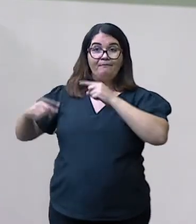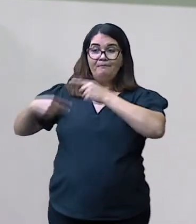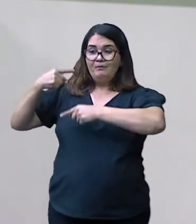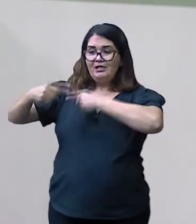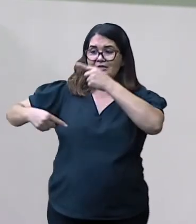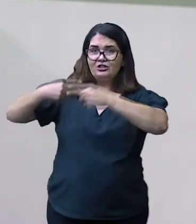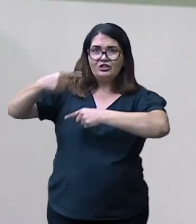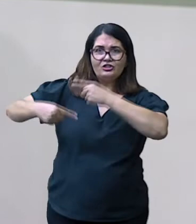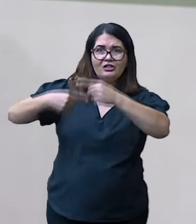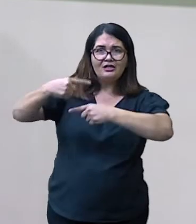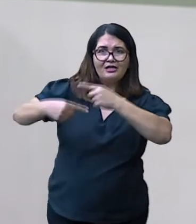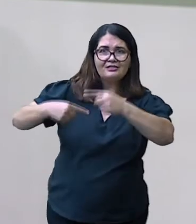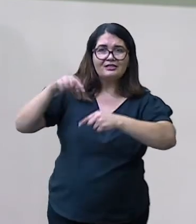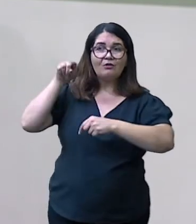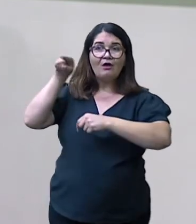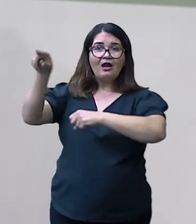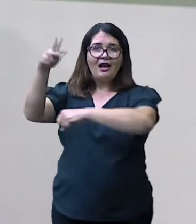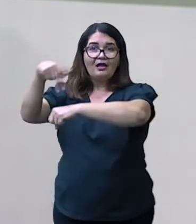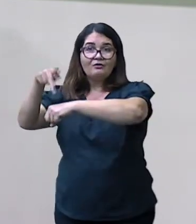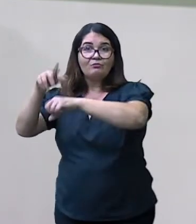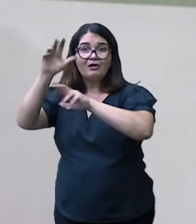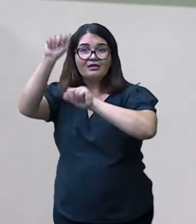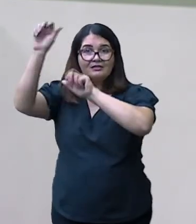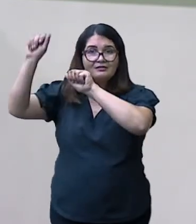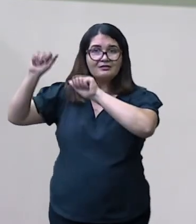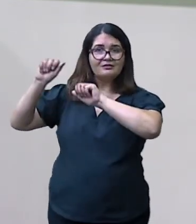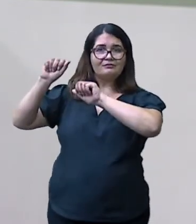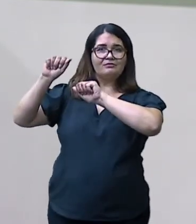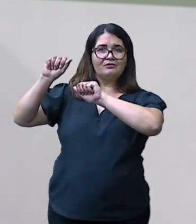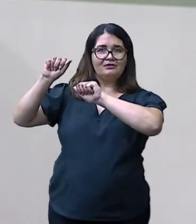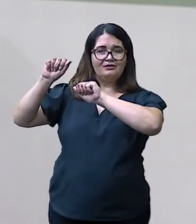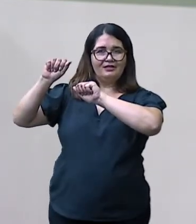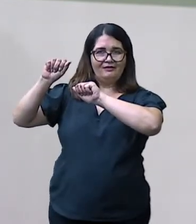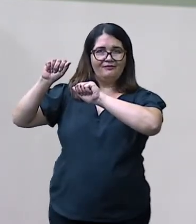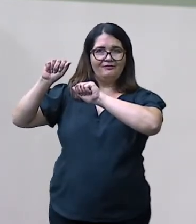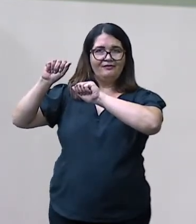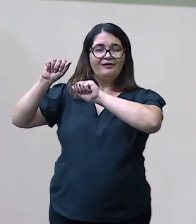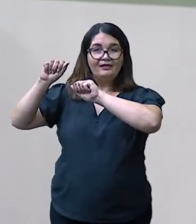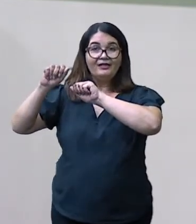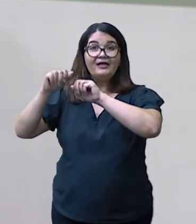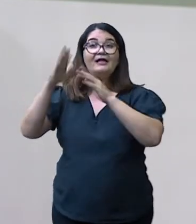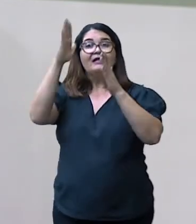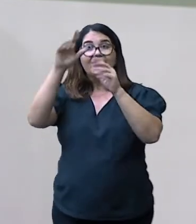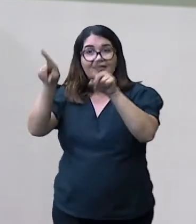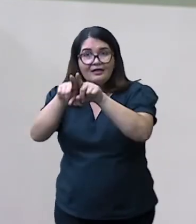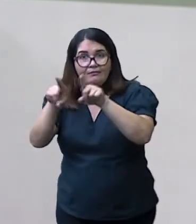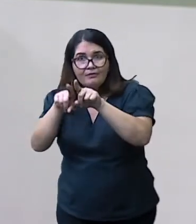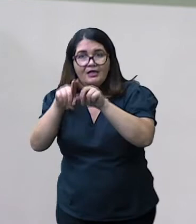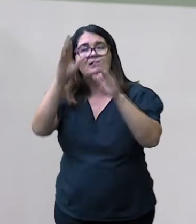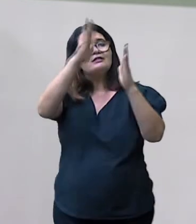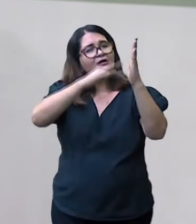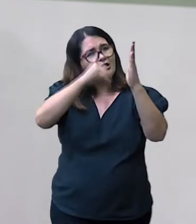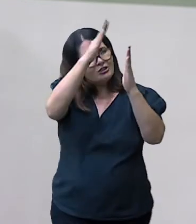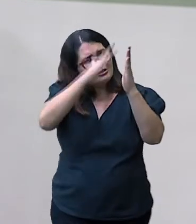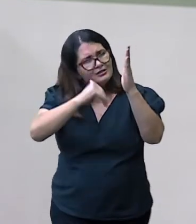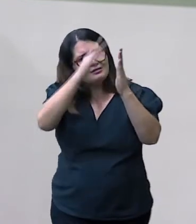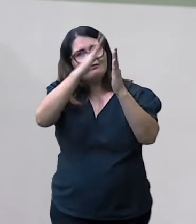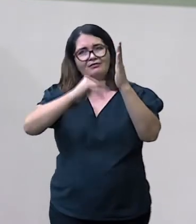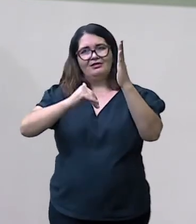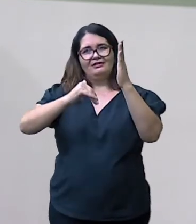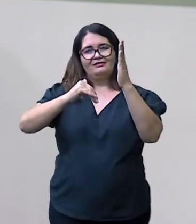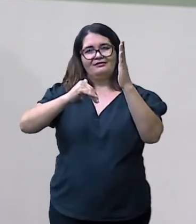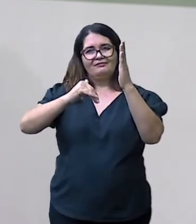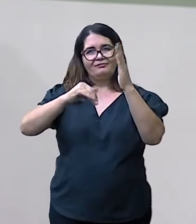Entendeu? E lá também nós visitamos uma vila em homenagem aos Andrade, Andrade, a vila.